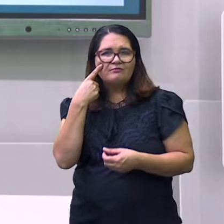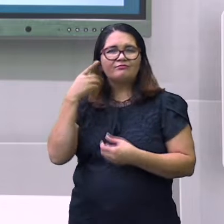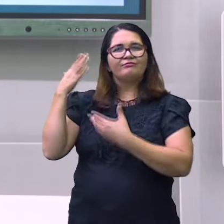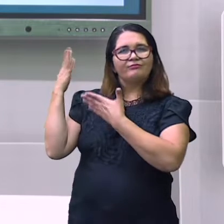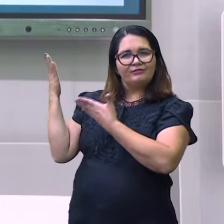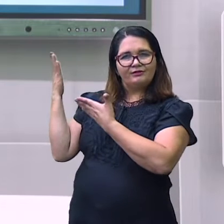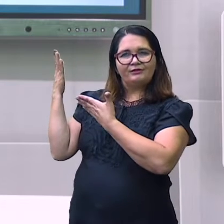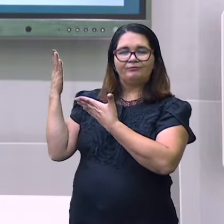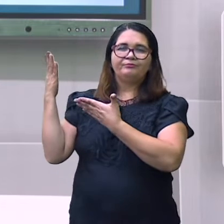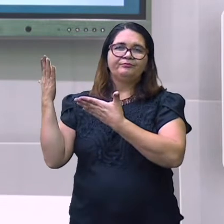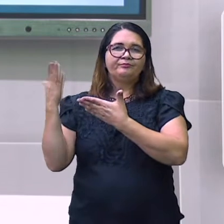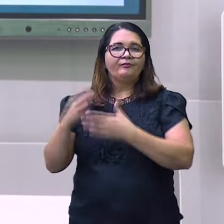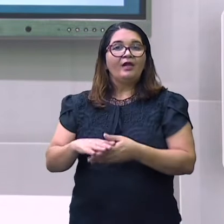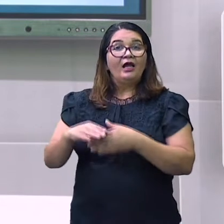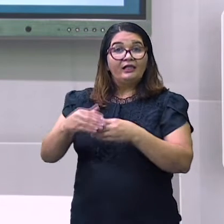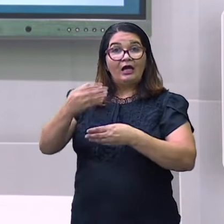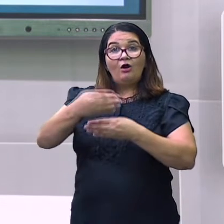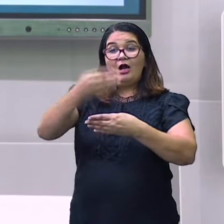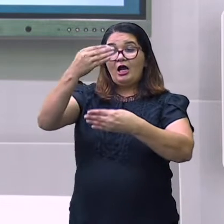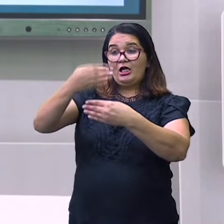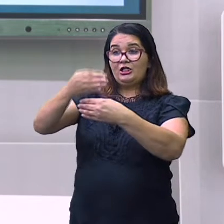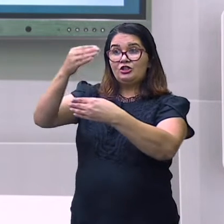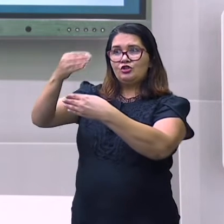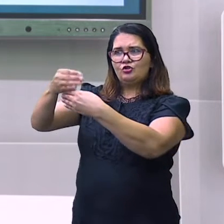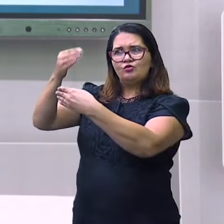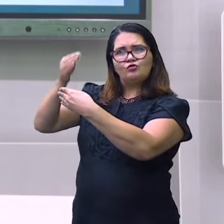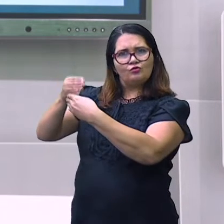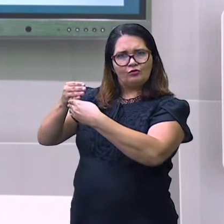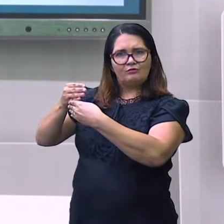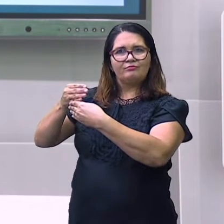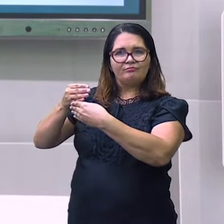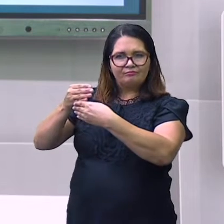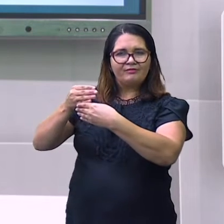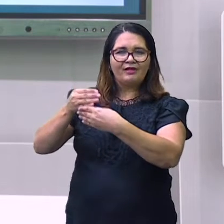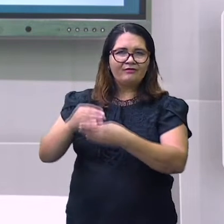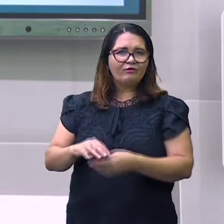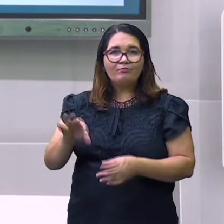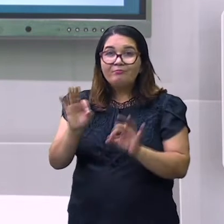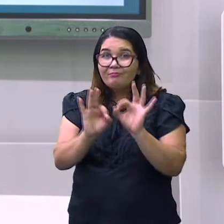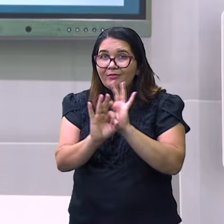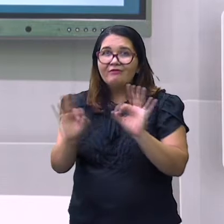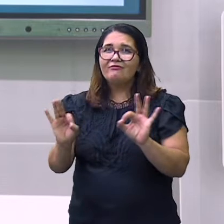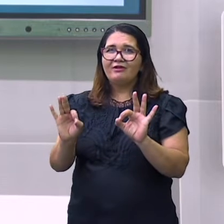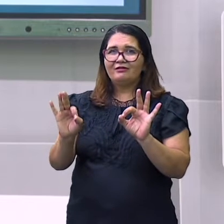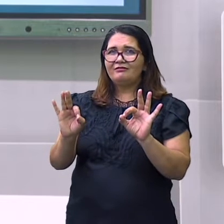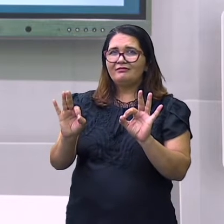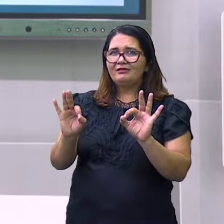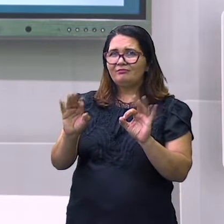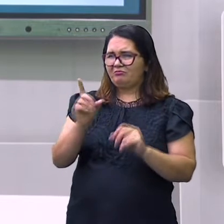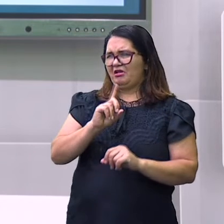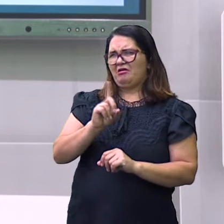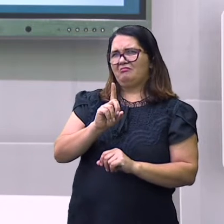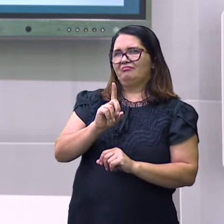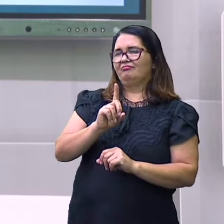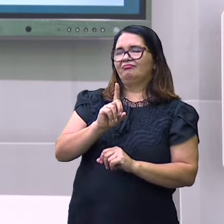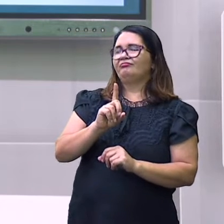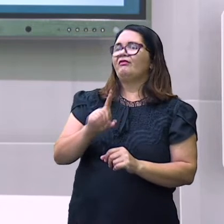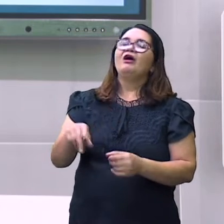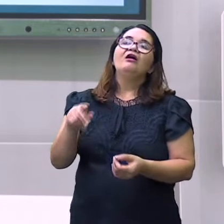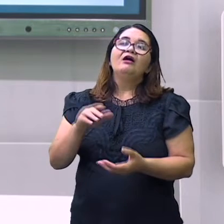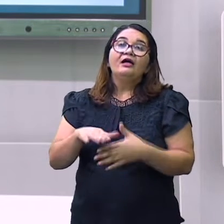Bom, montamos a parte de parede celular. Não ficou perfeita igual lá, não, ficou nada? Mas isso